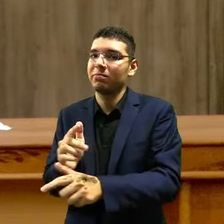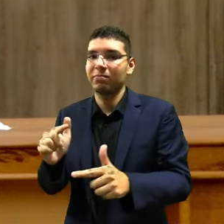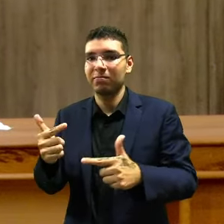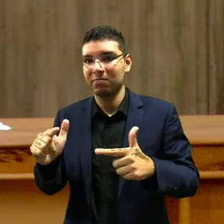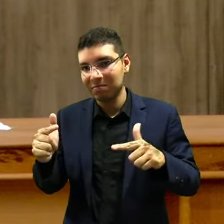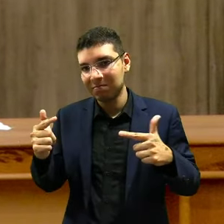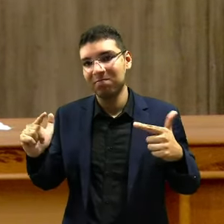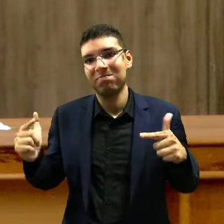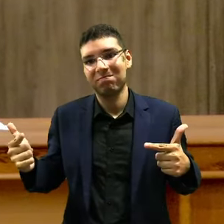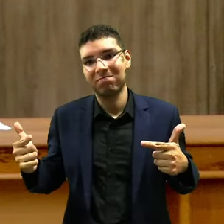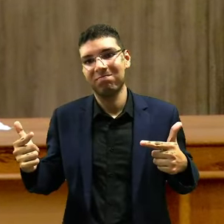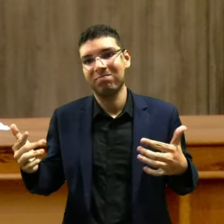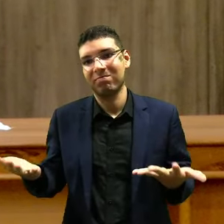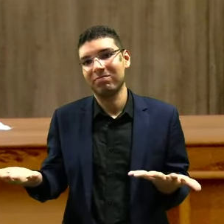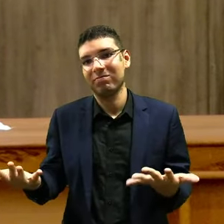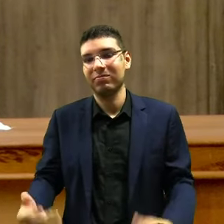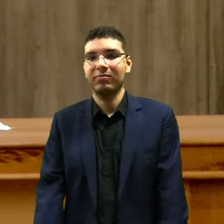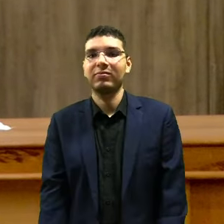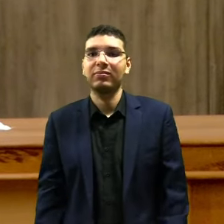tem